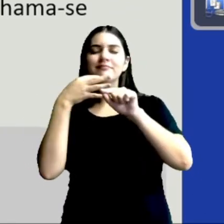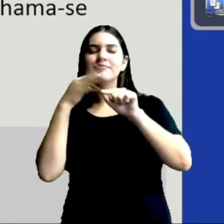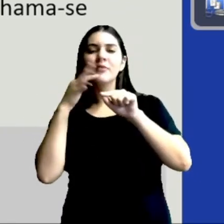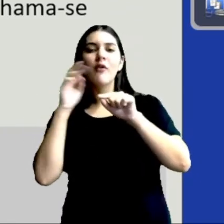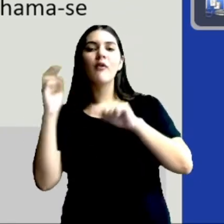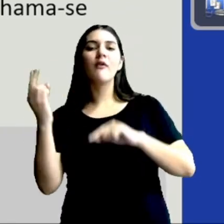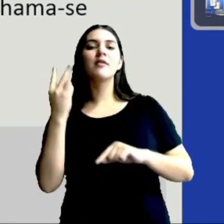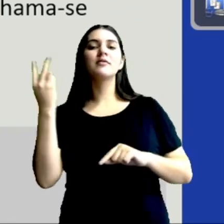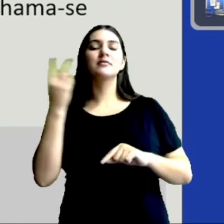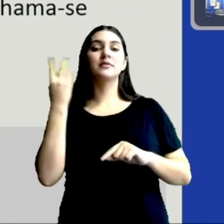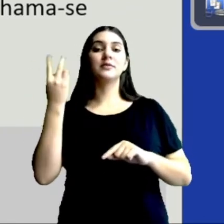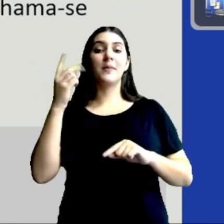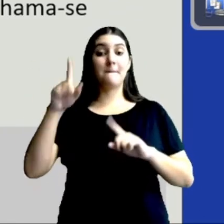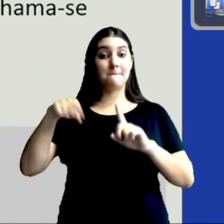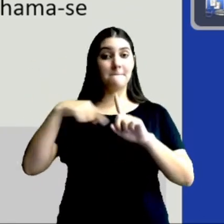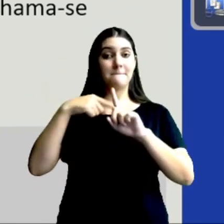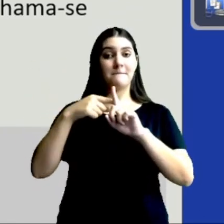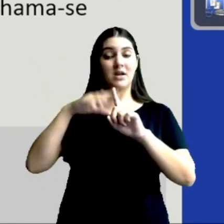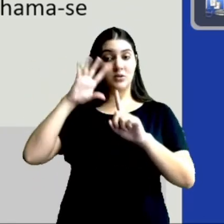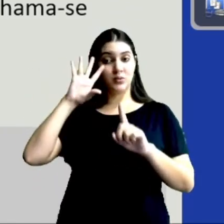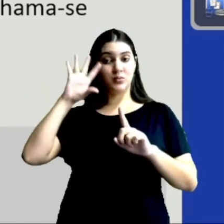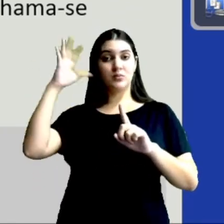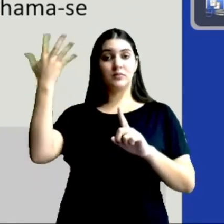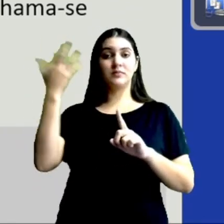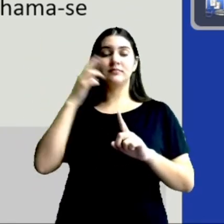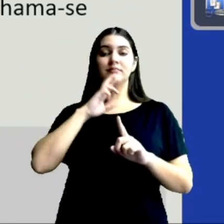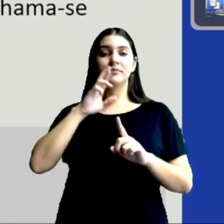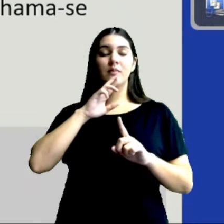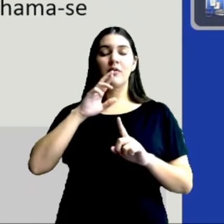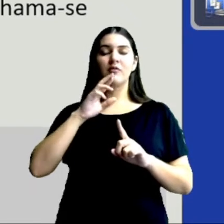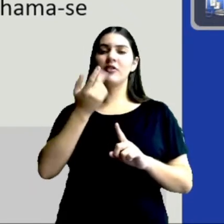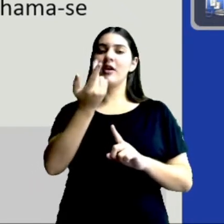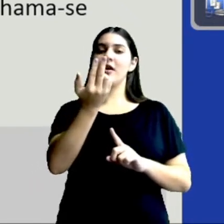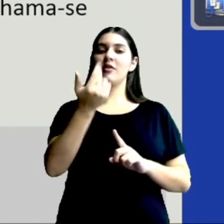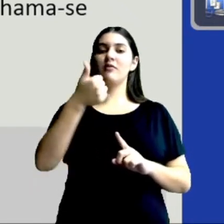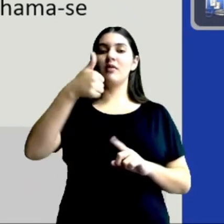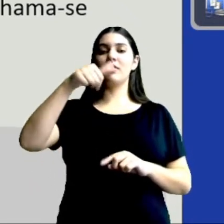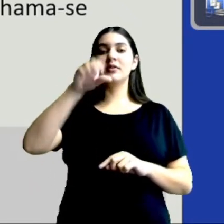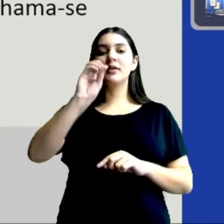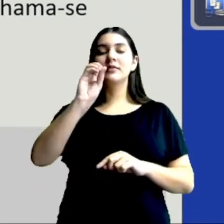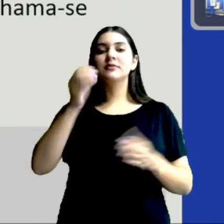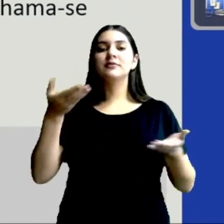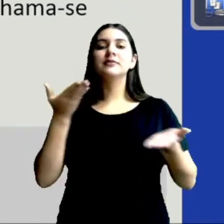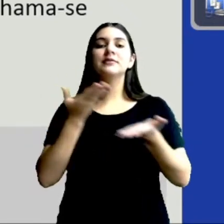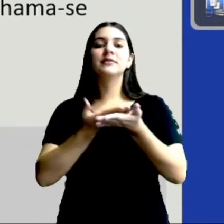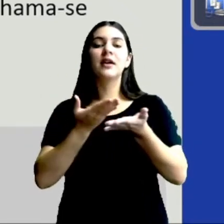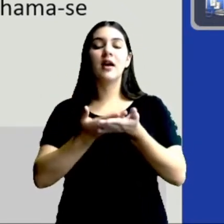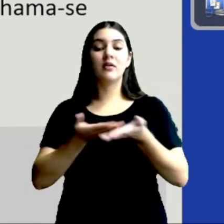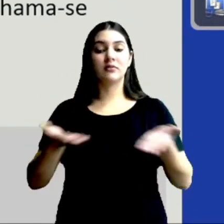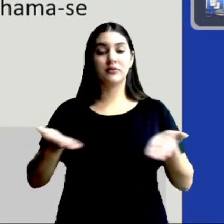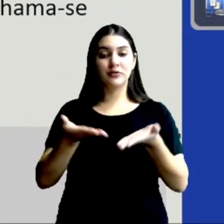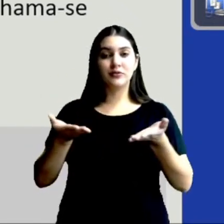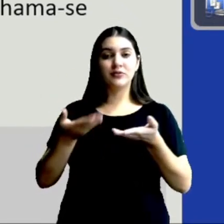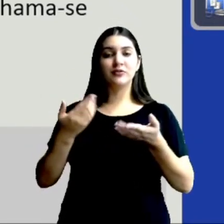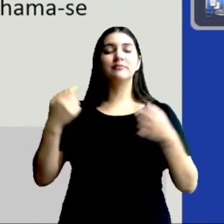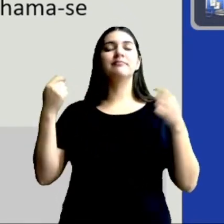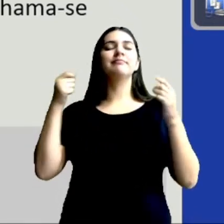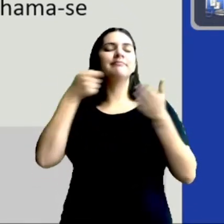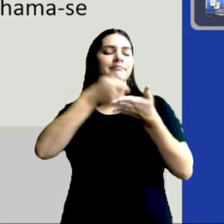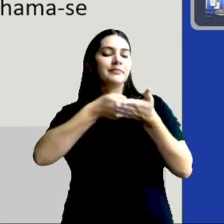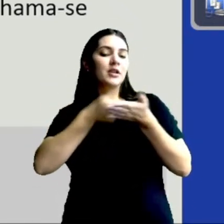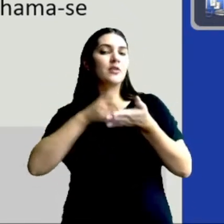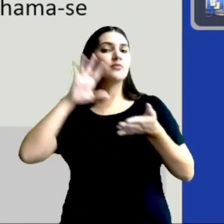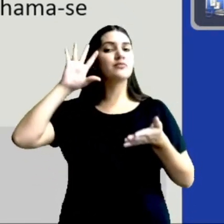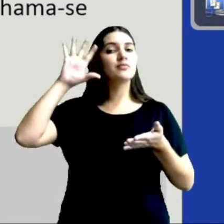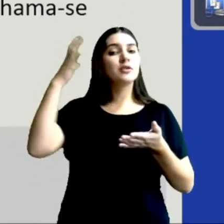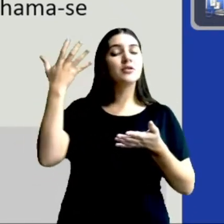tá? Mas o resultado disso deve dar igual a 10. Então, na aula de hoje, a gente vai estar buscando resolver algumas